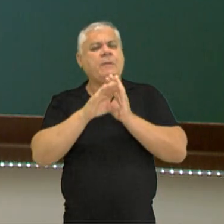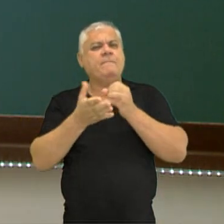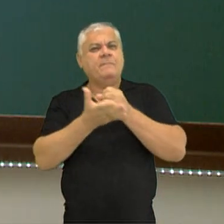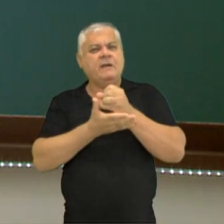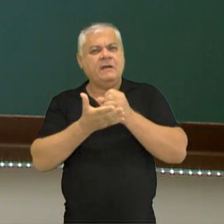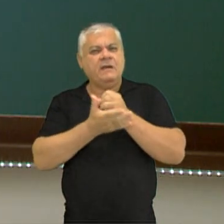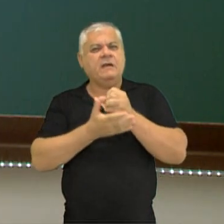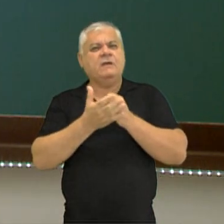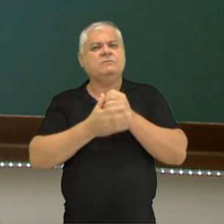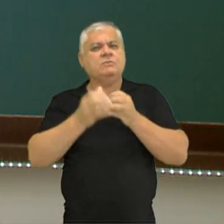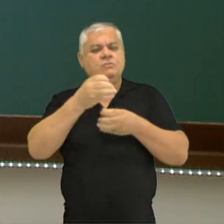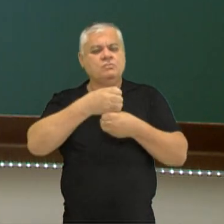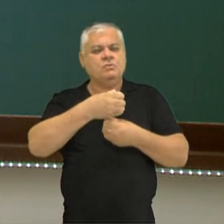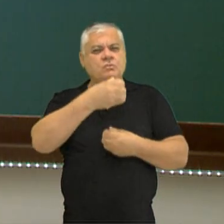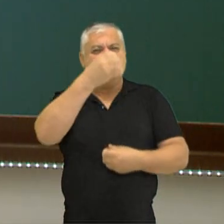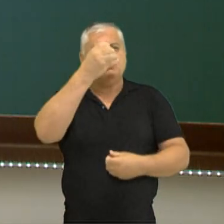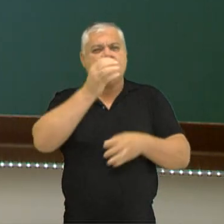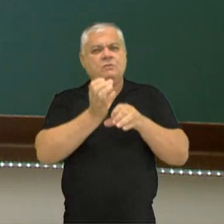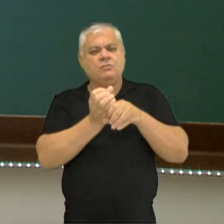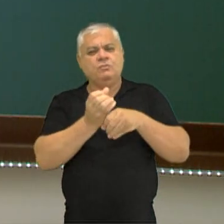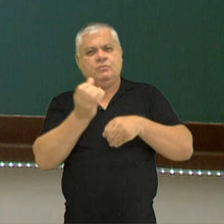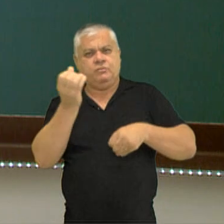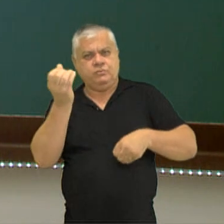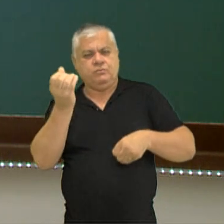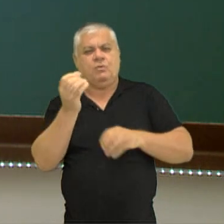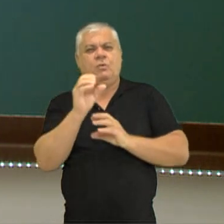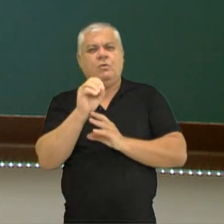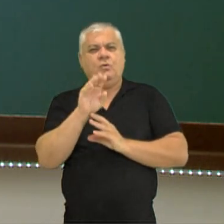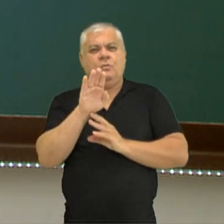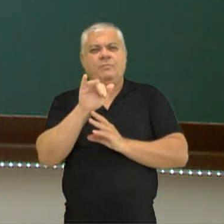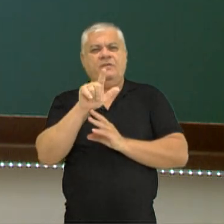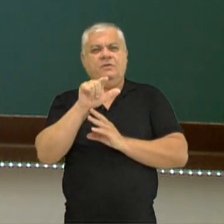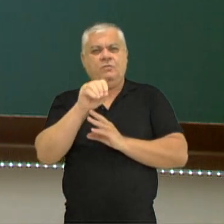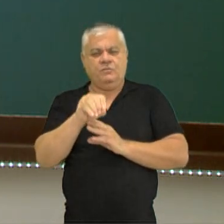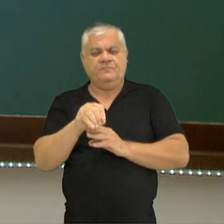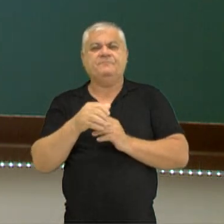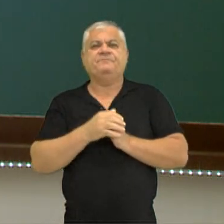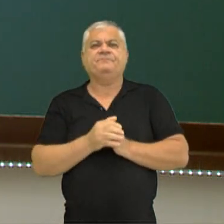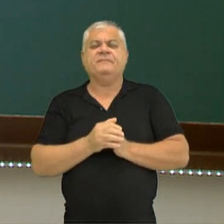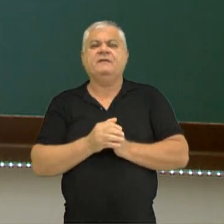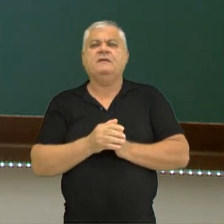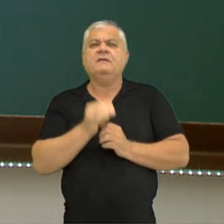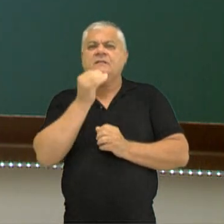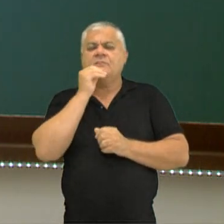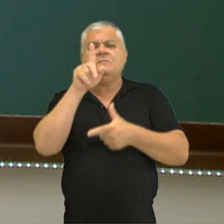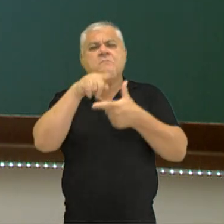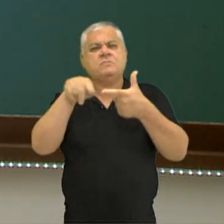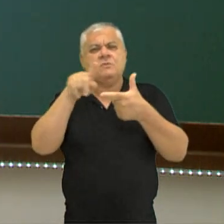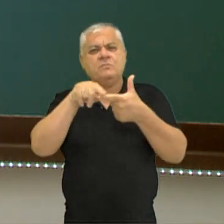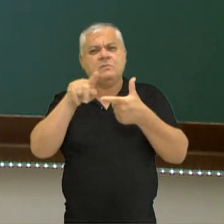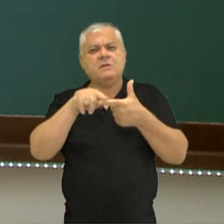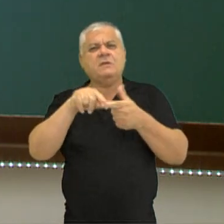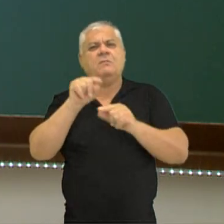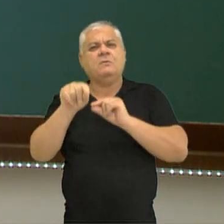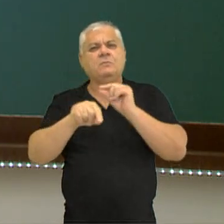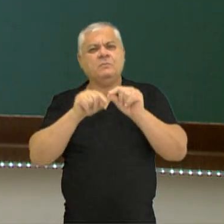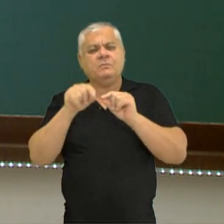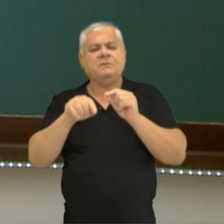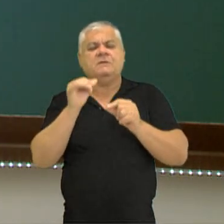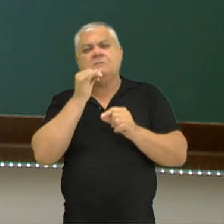tanto do cilindro reto quanto do cilindro oblíquo. E também resolver problemas em